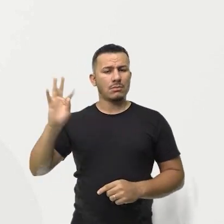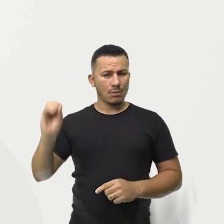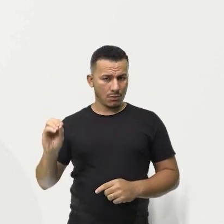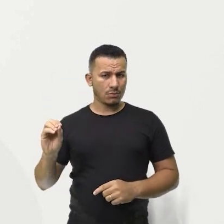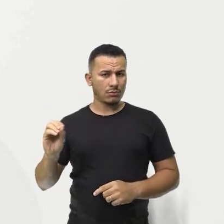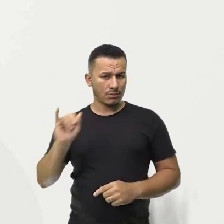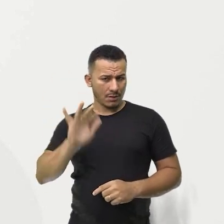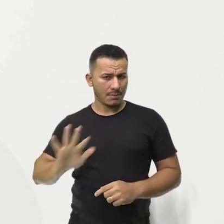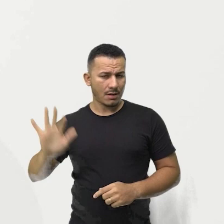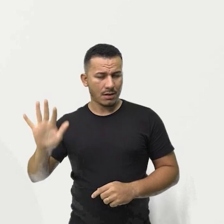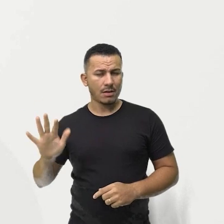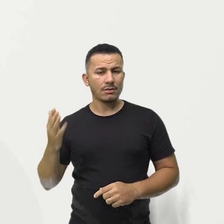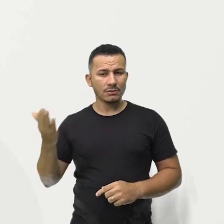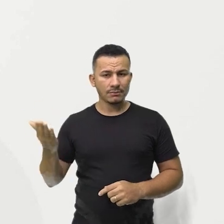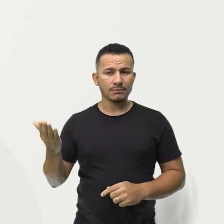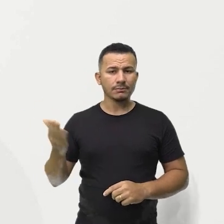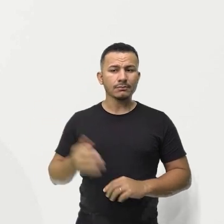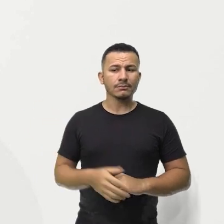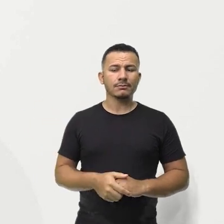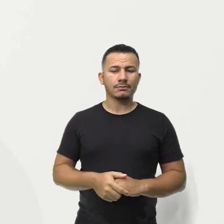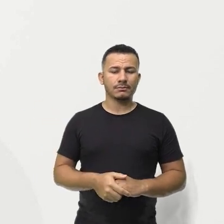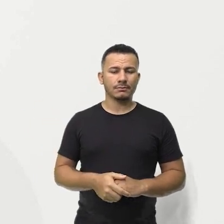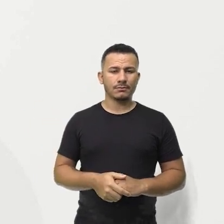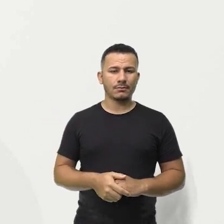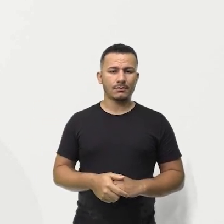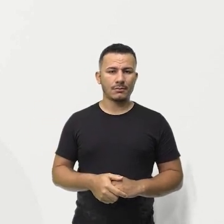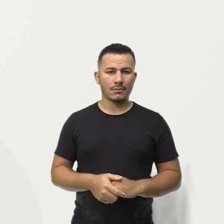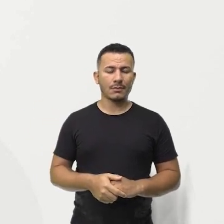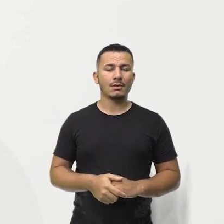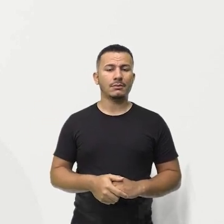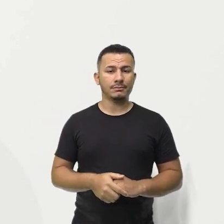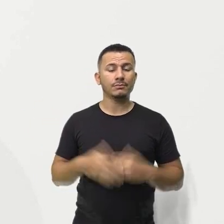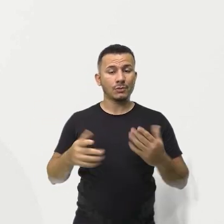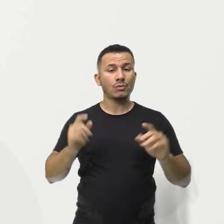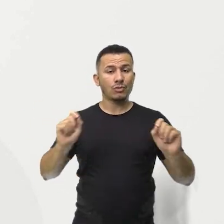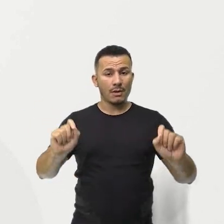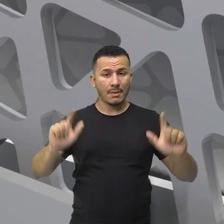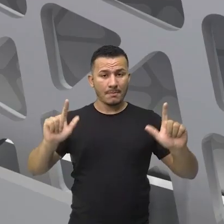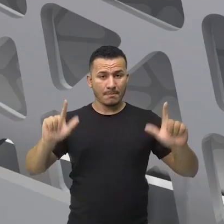bem bonitinho aí, né? Para você, que é para que não fique dúvida, olha só, nós